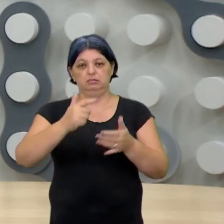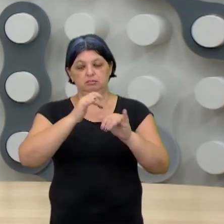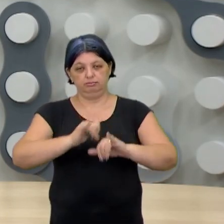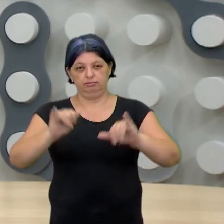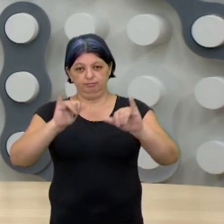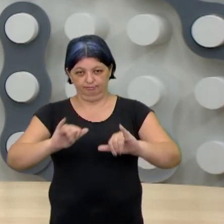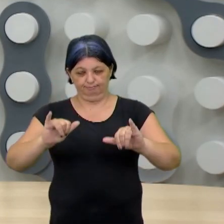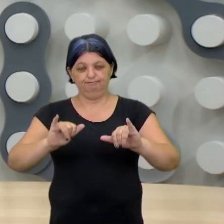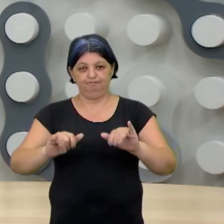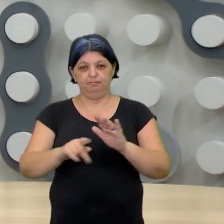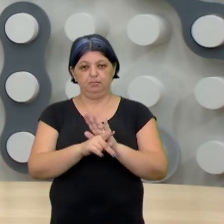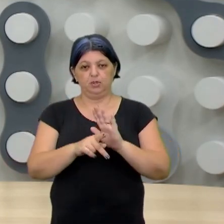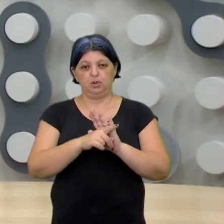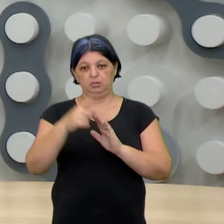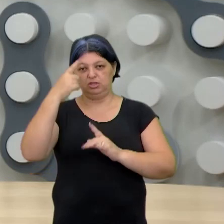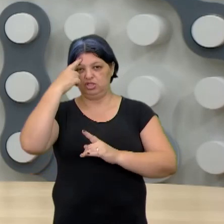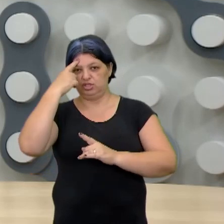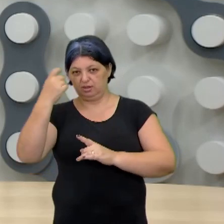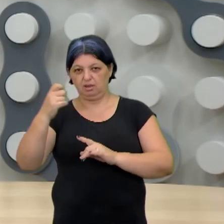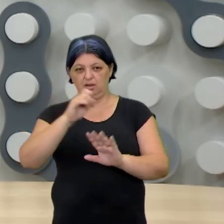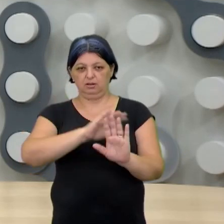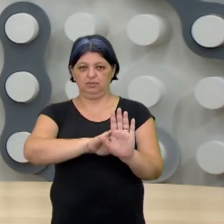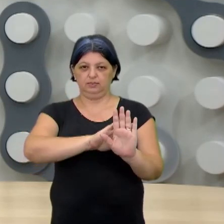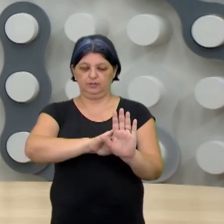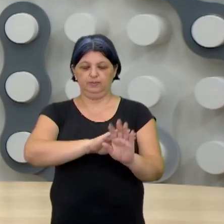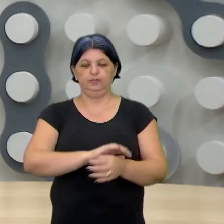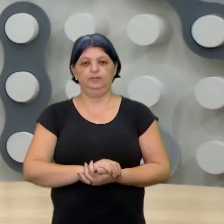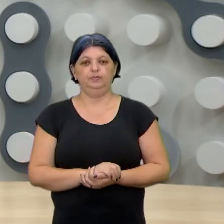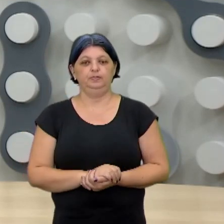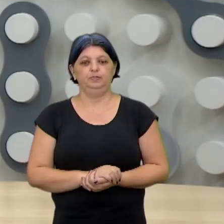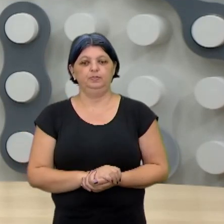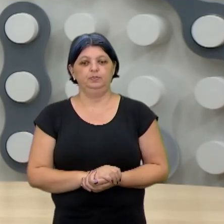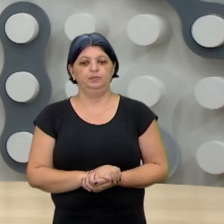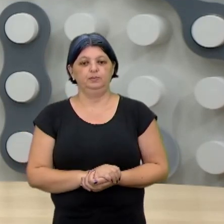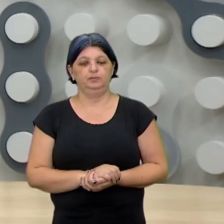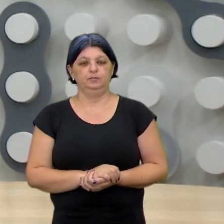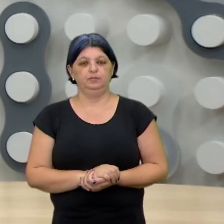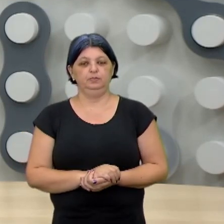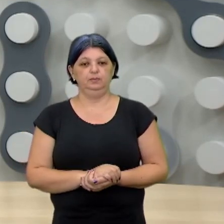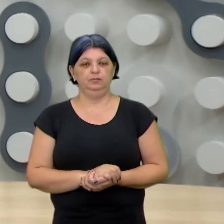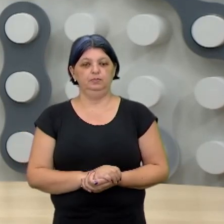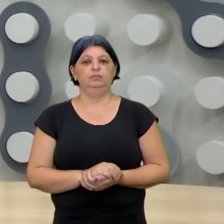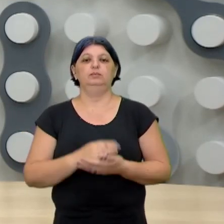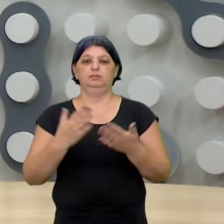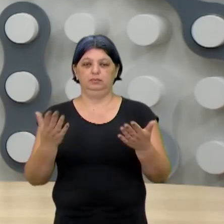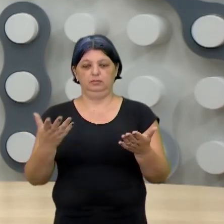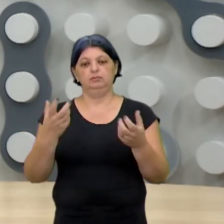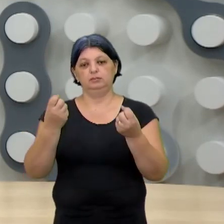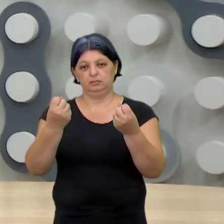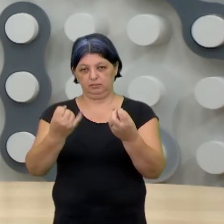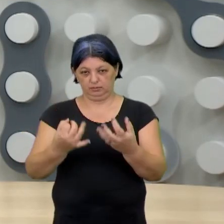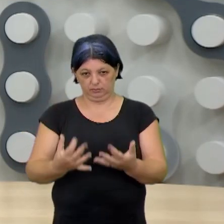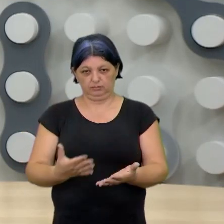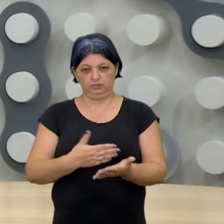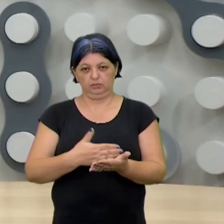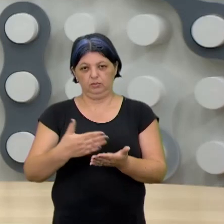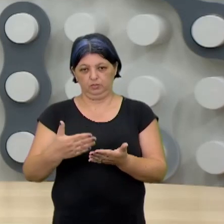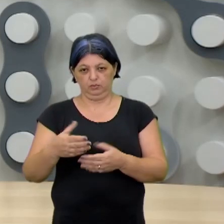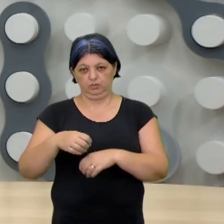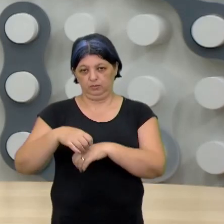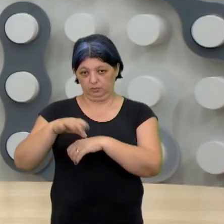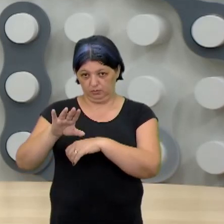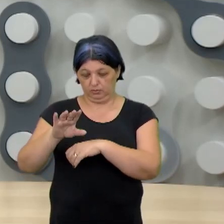processo ideológico. Vamos lá. Como eu sugeri no início, então toda vez que você